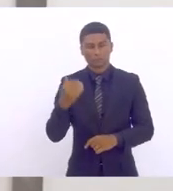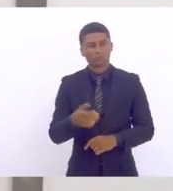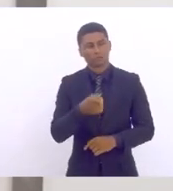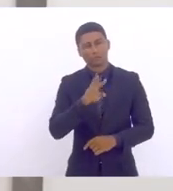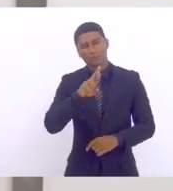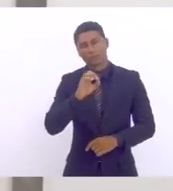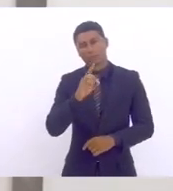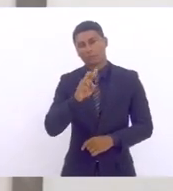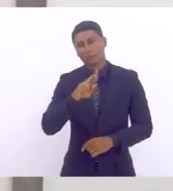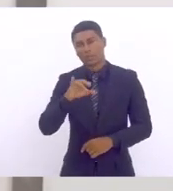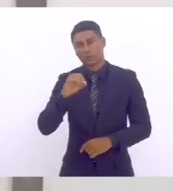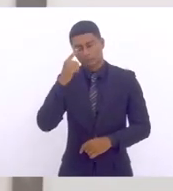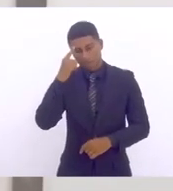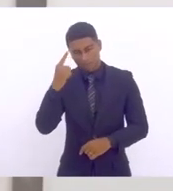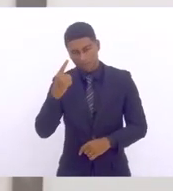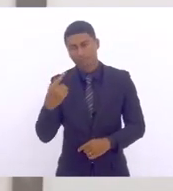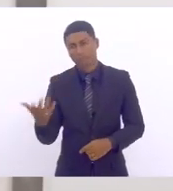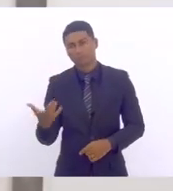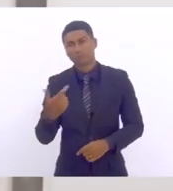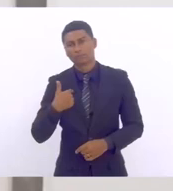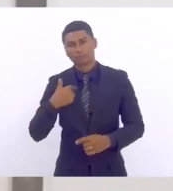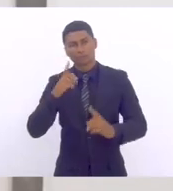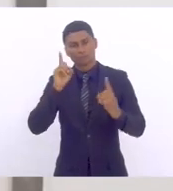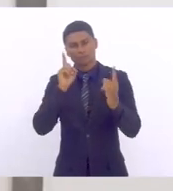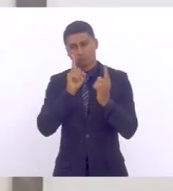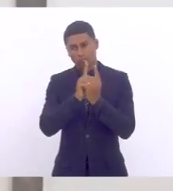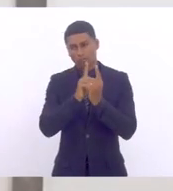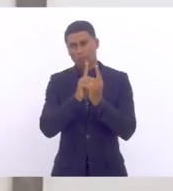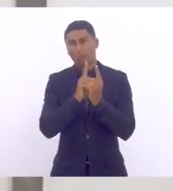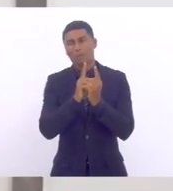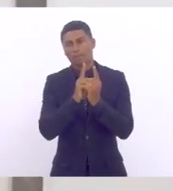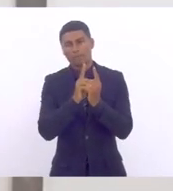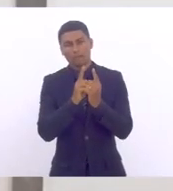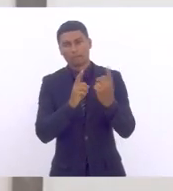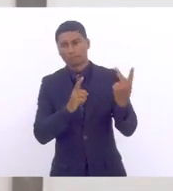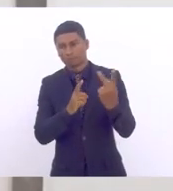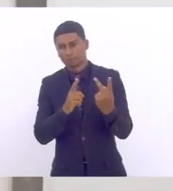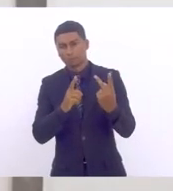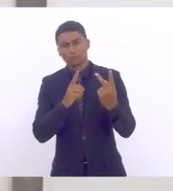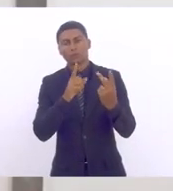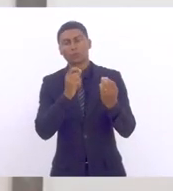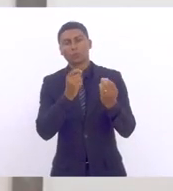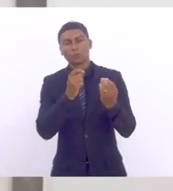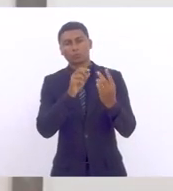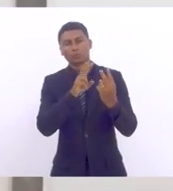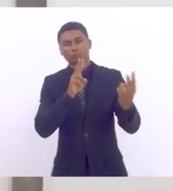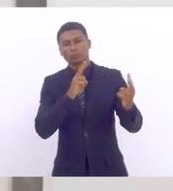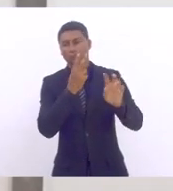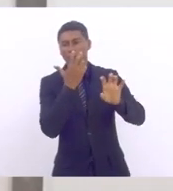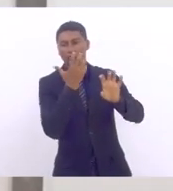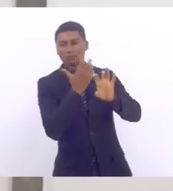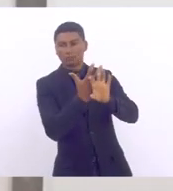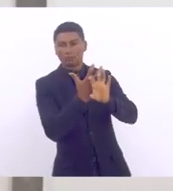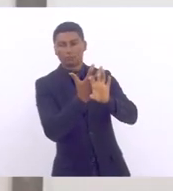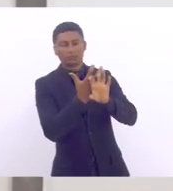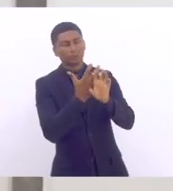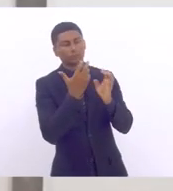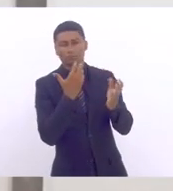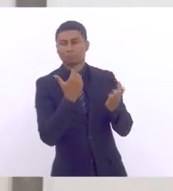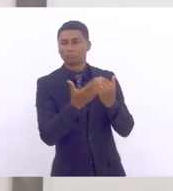Terra vai se lembrar, mas eu procurei individualmente, fizemos uma videoconferência, e justamente foi um